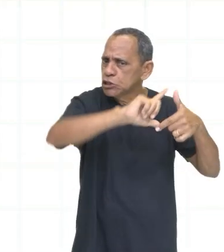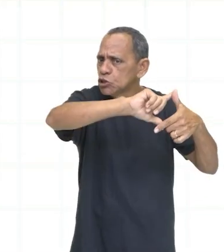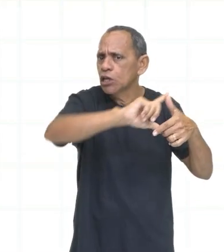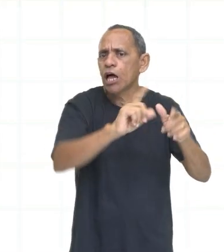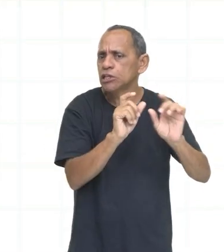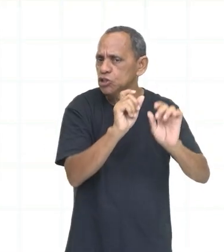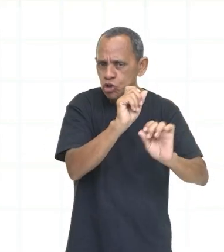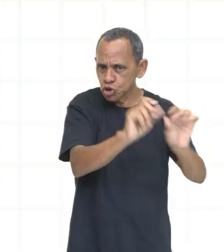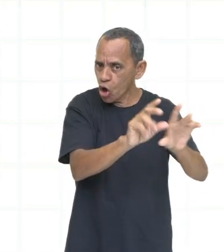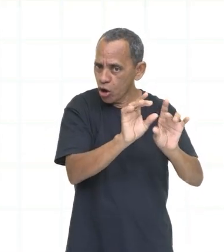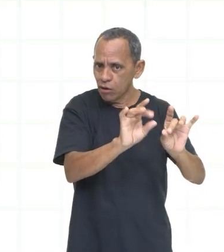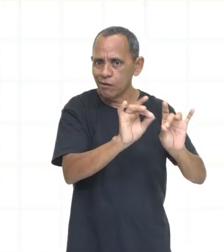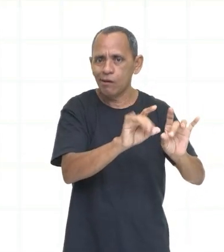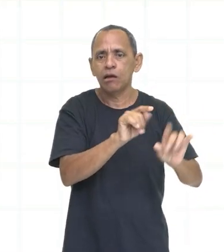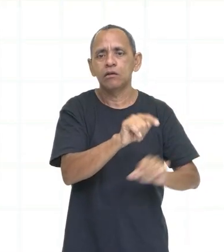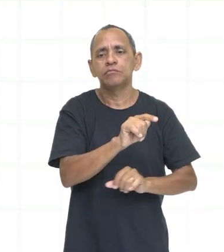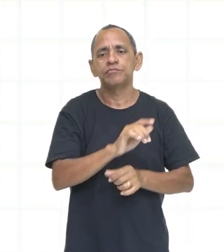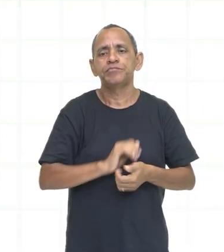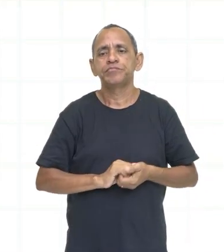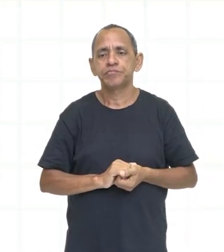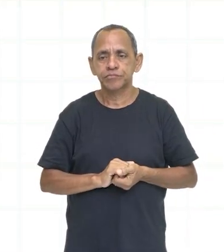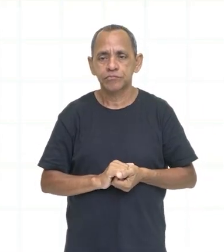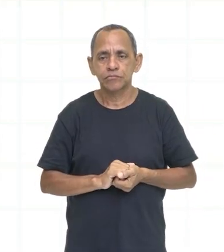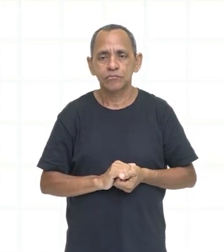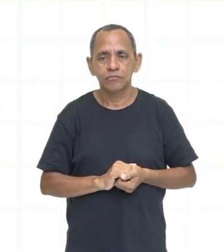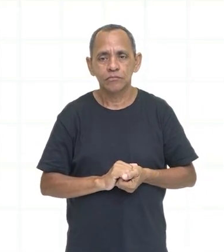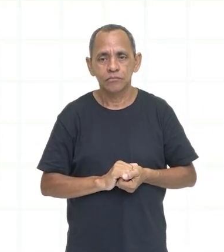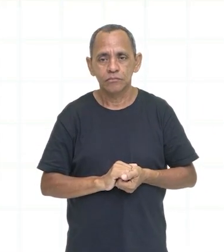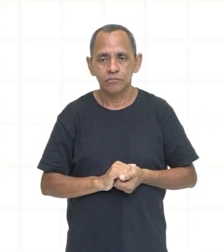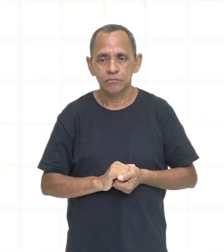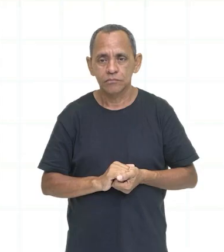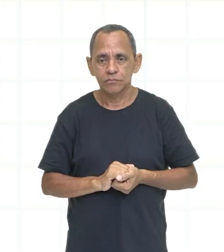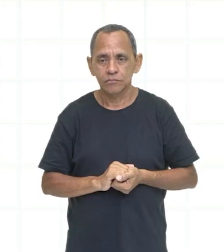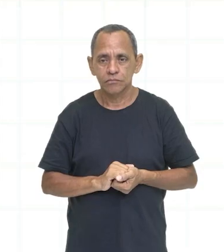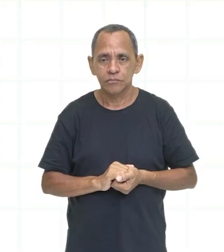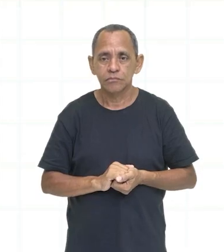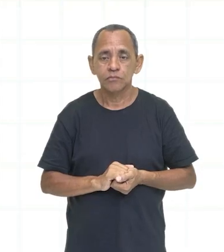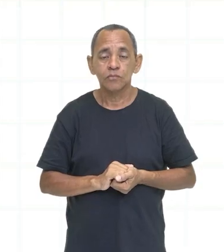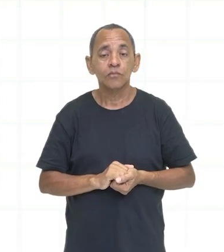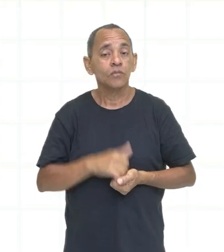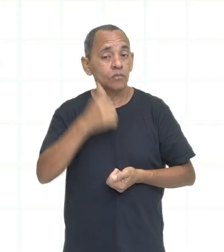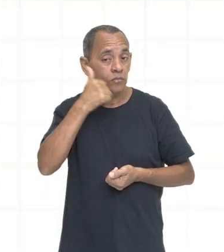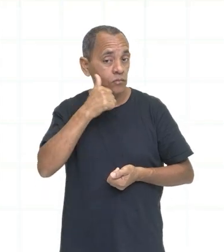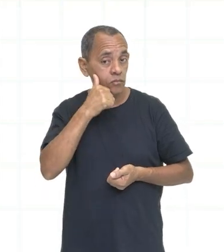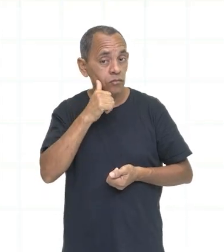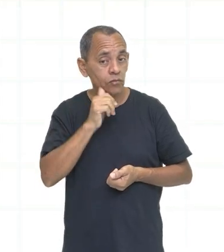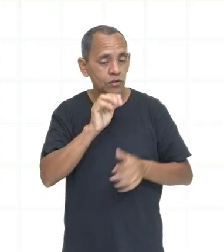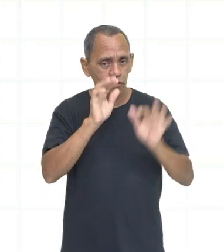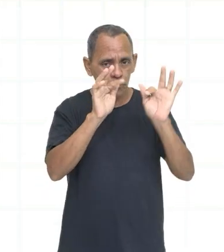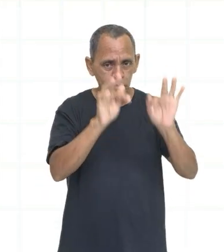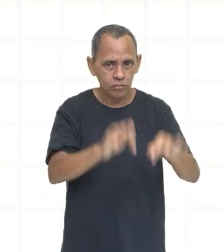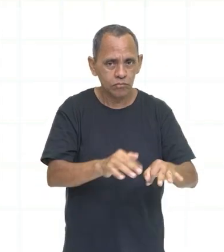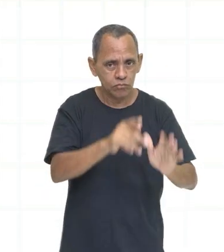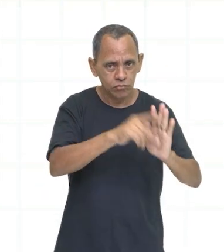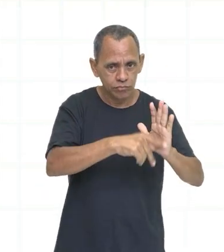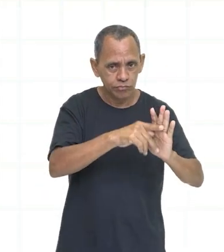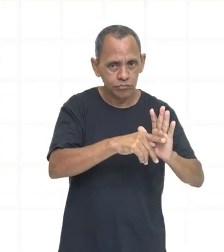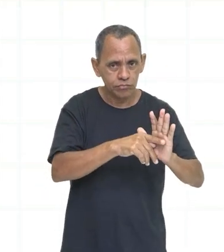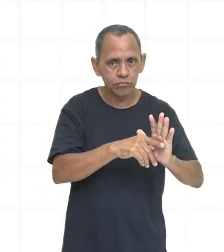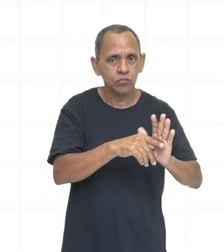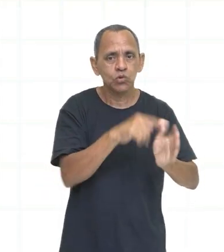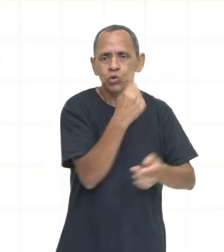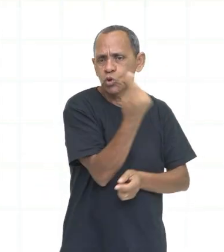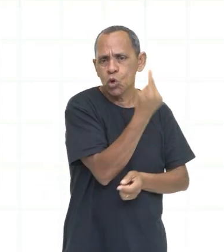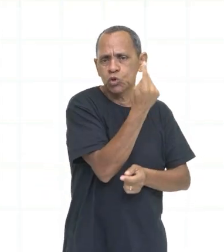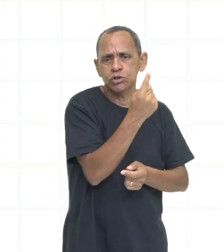sozinha. She completed the project all by herself. Ela completou, terminou o projeto totalmente